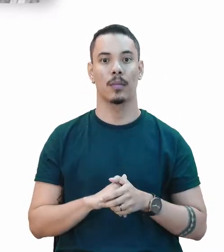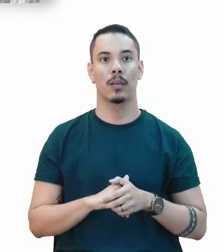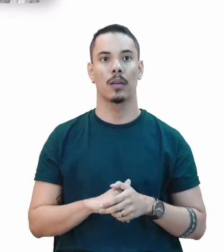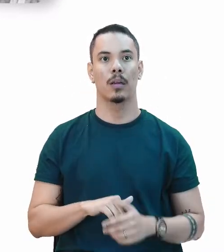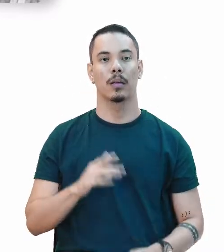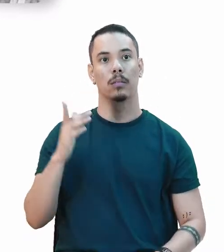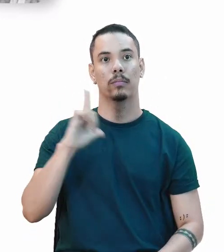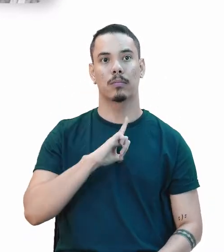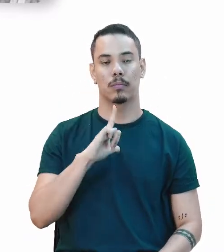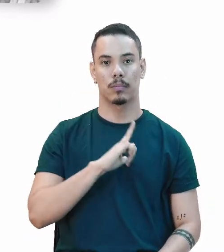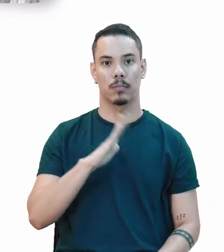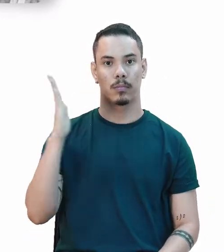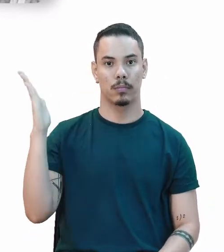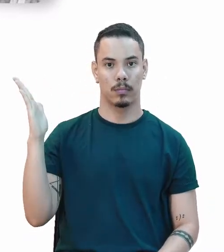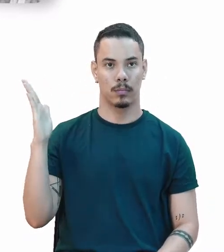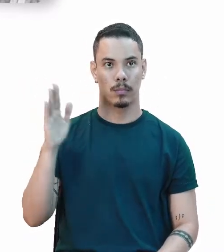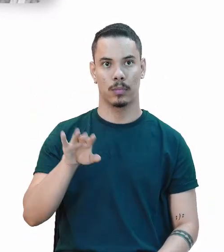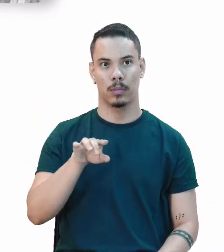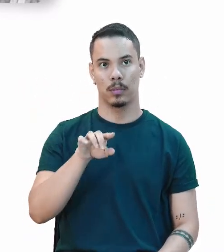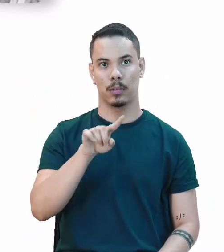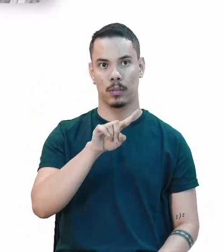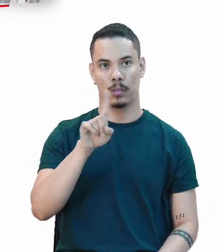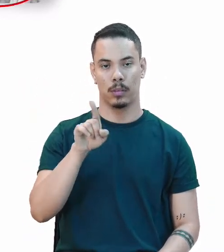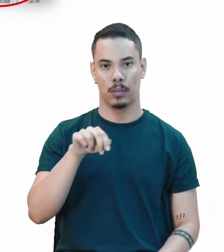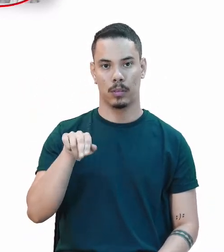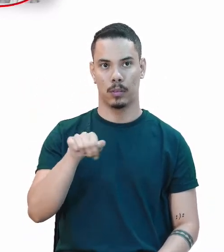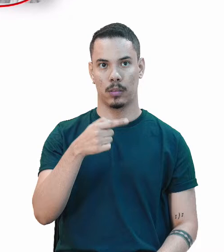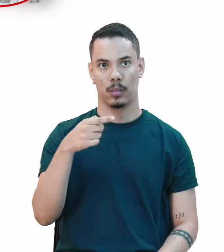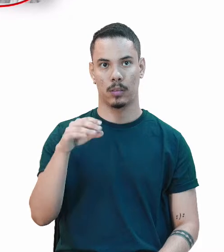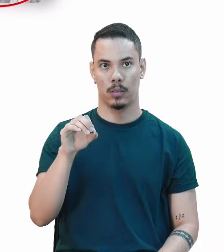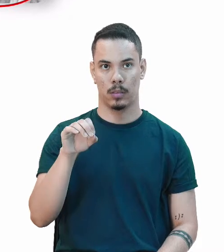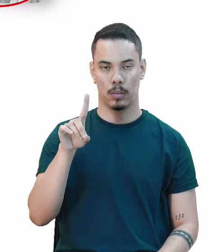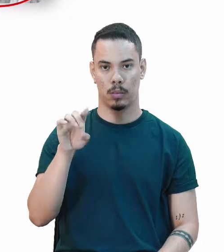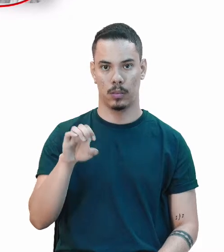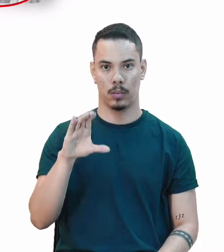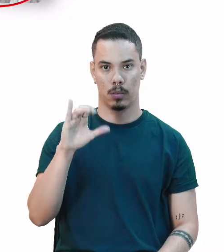aqui Zenão de Cítio.